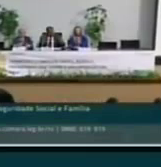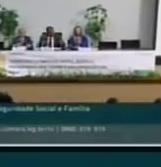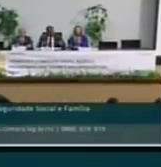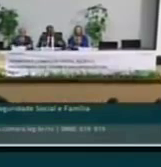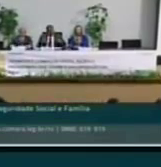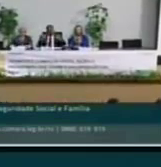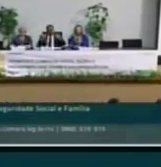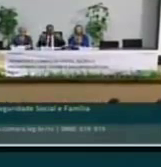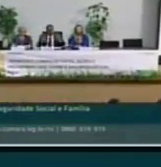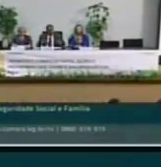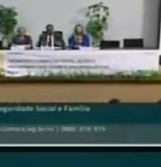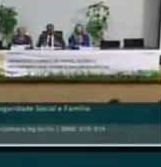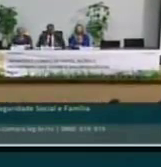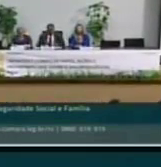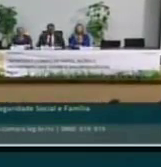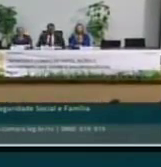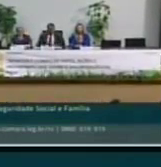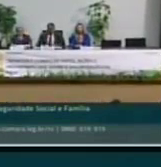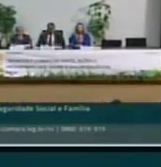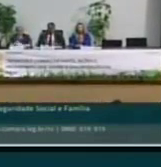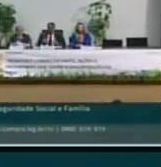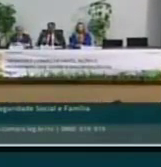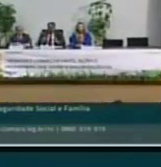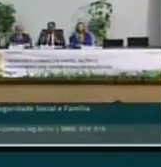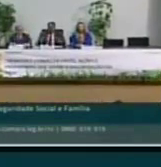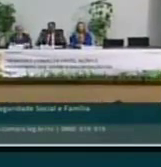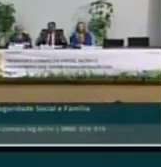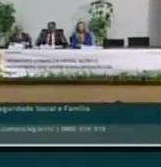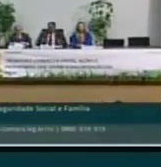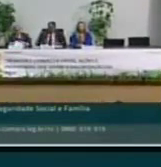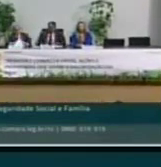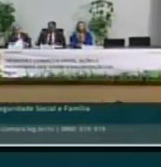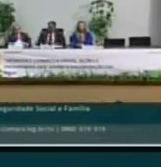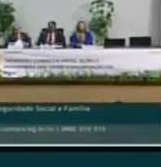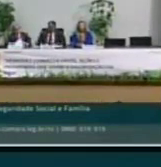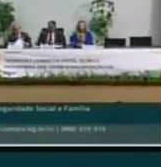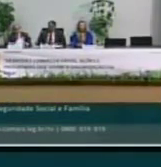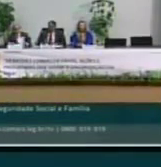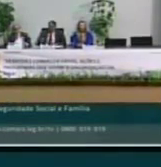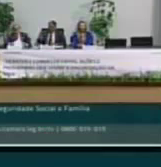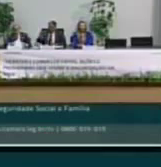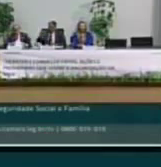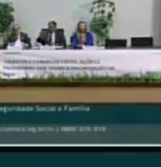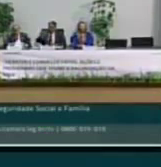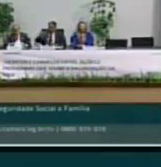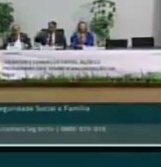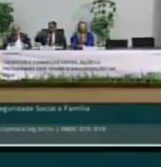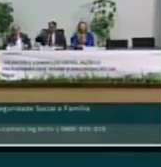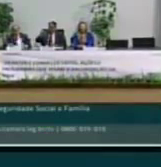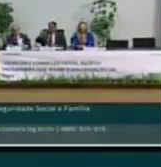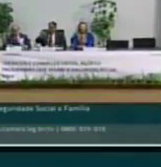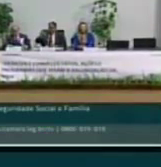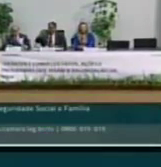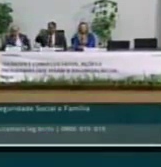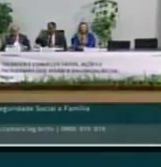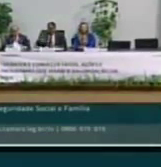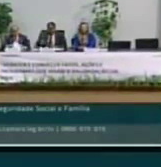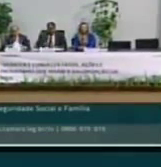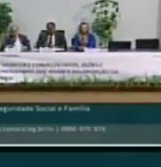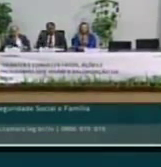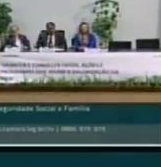mais crítico ocorreu entre 15 e 19 de agosto de 42, quando 6 navios foram atacados, inclusive embarcações de transporte de